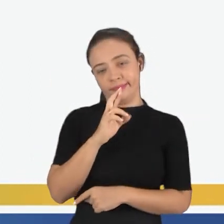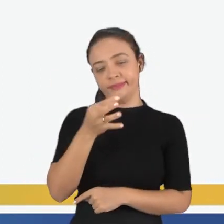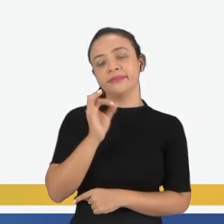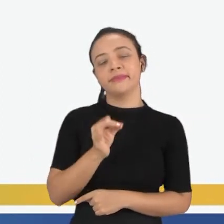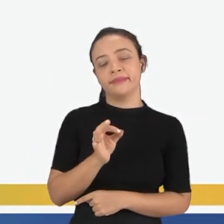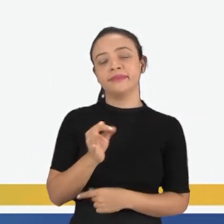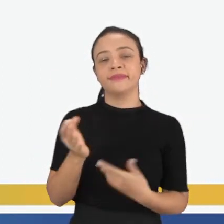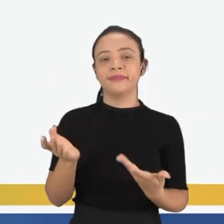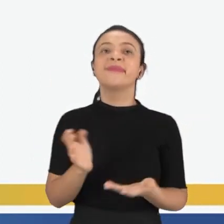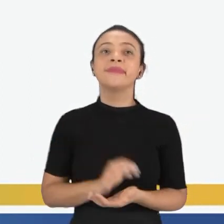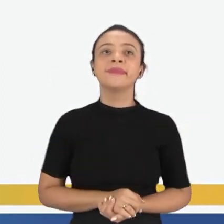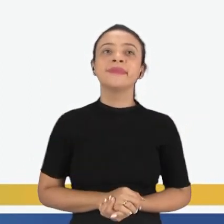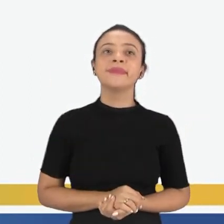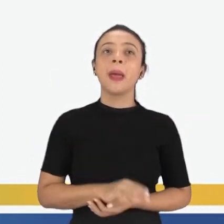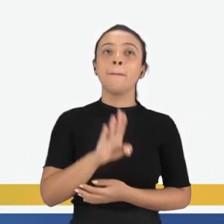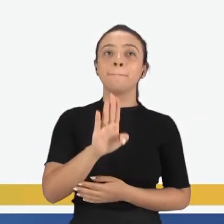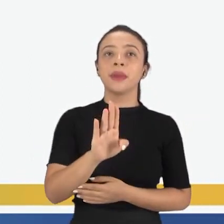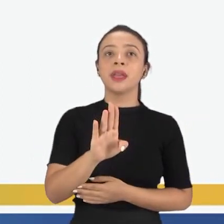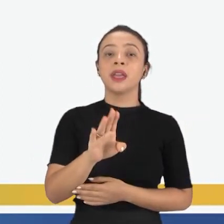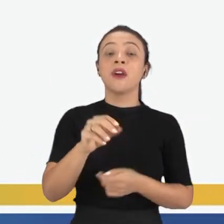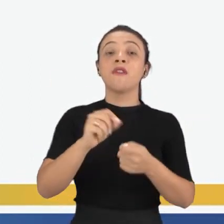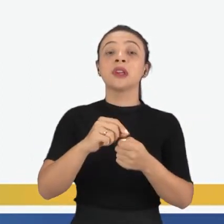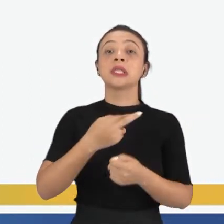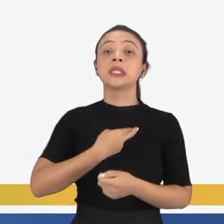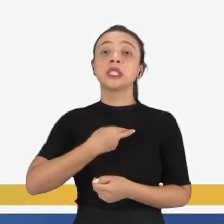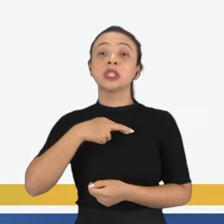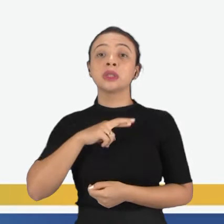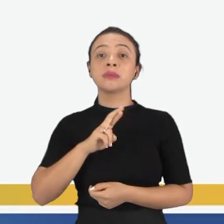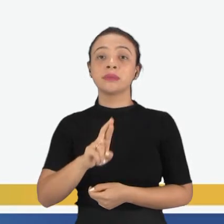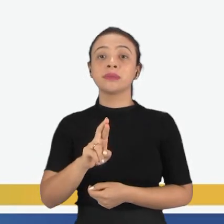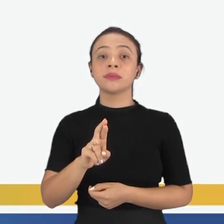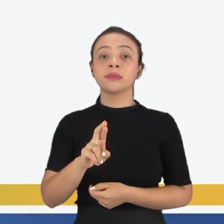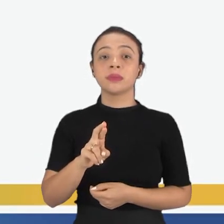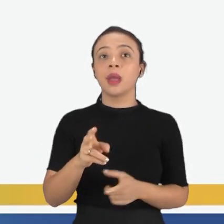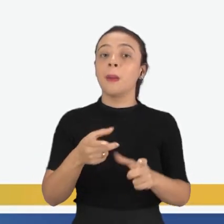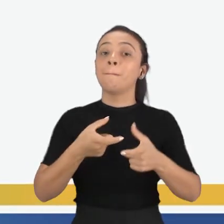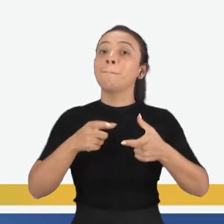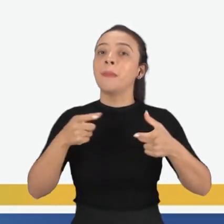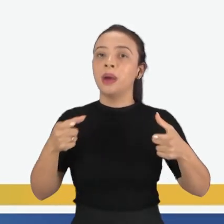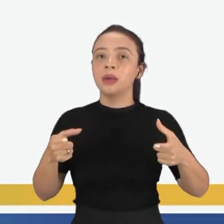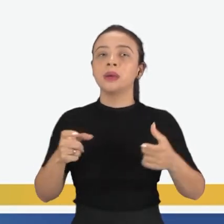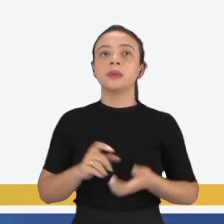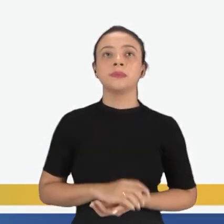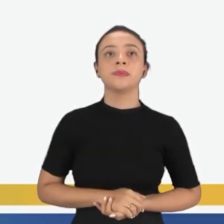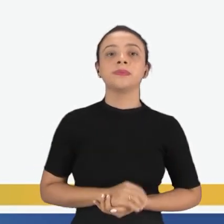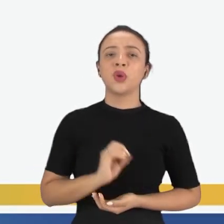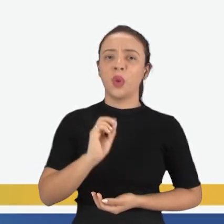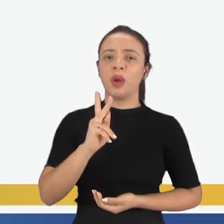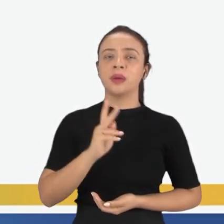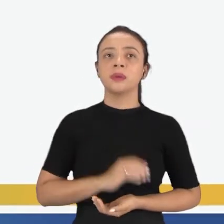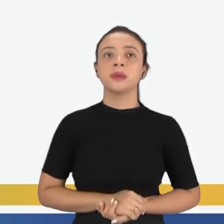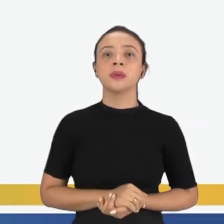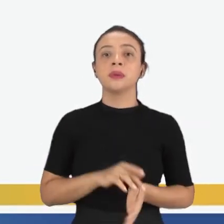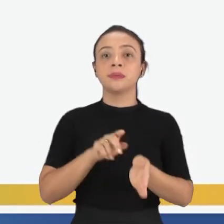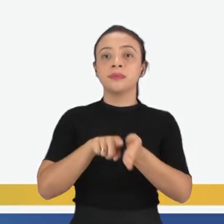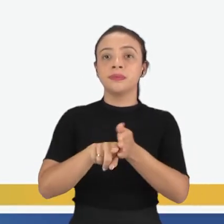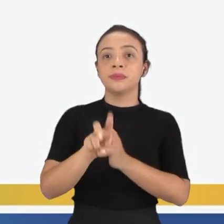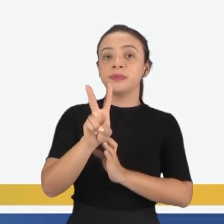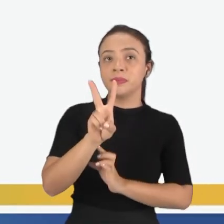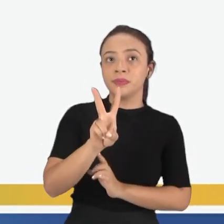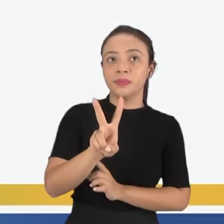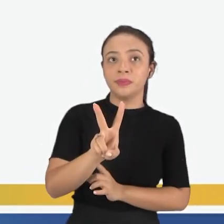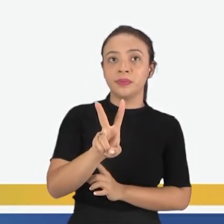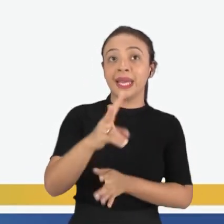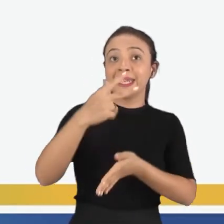resposta certa, né, gente? É a realização de rituais, isso é na maioria das vezes, ok? Número